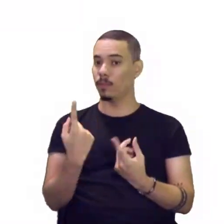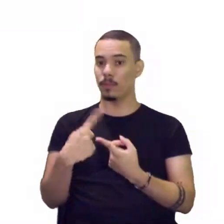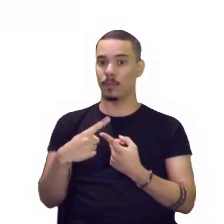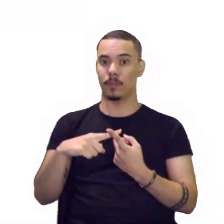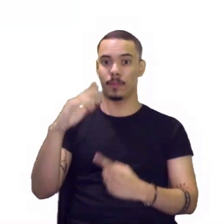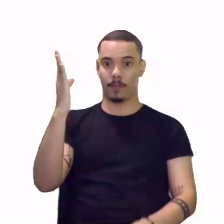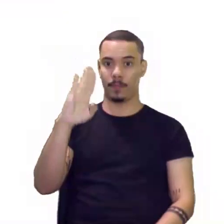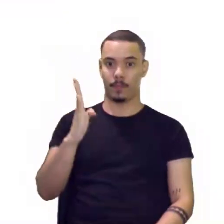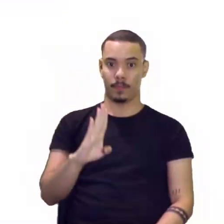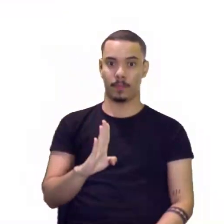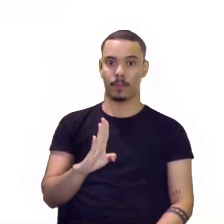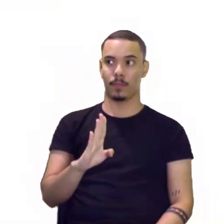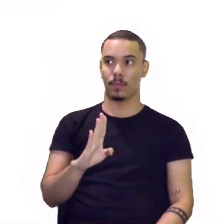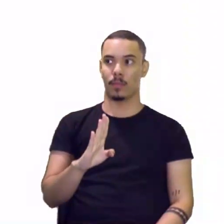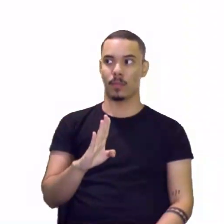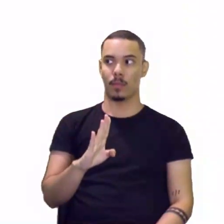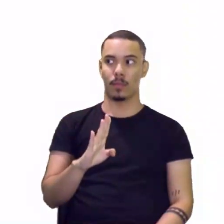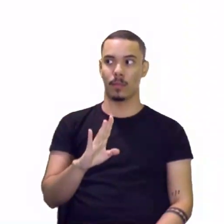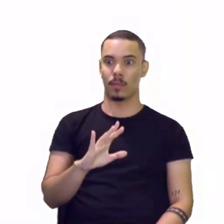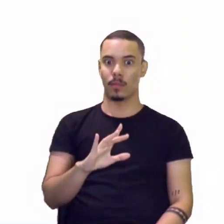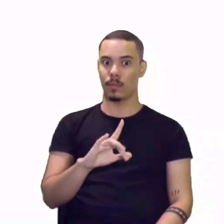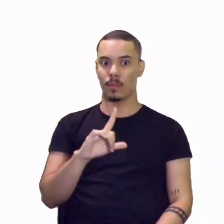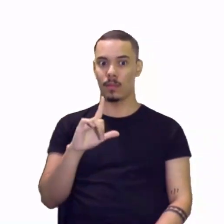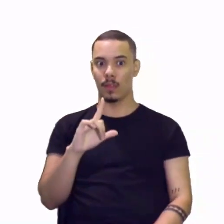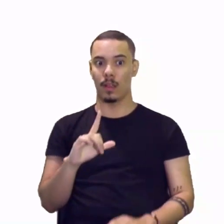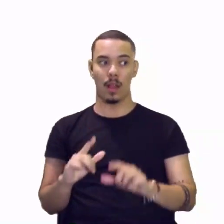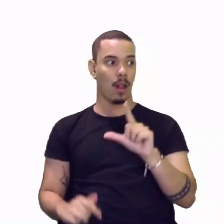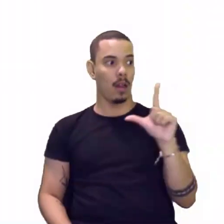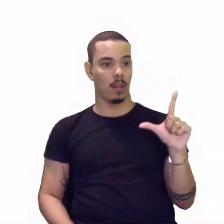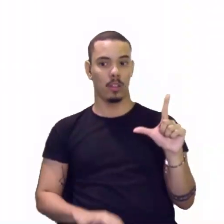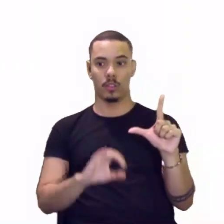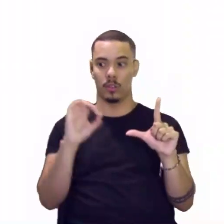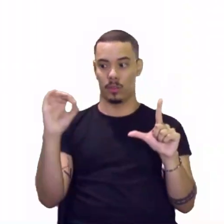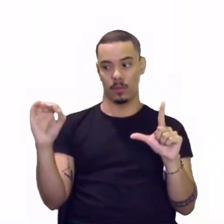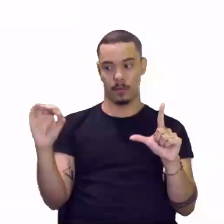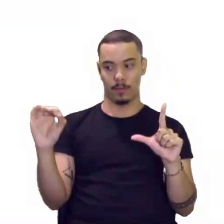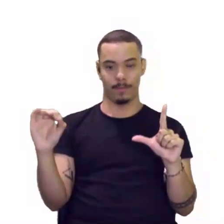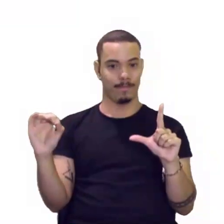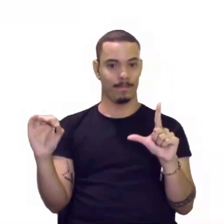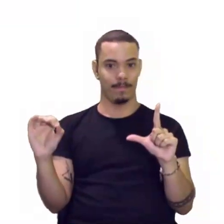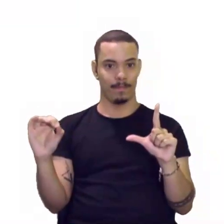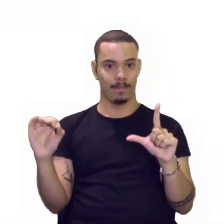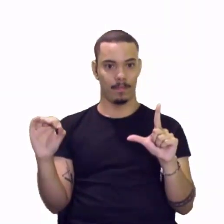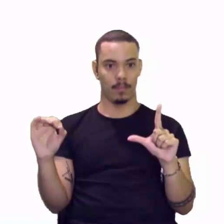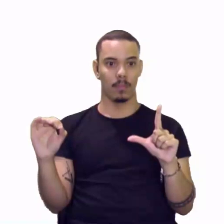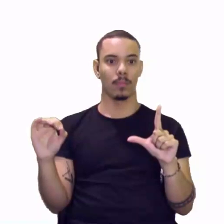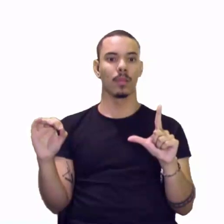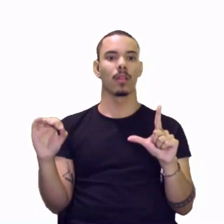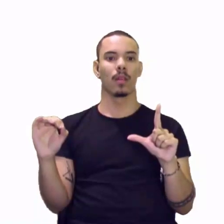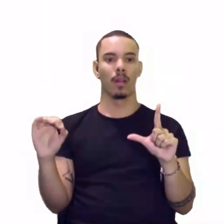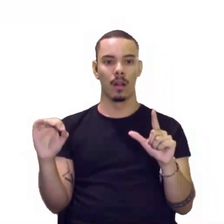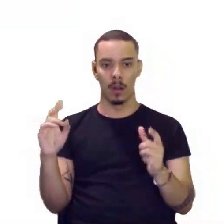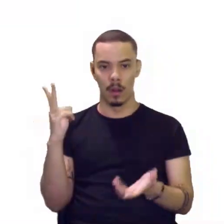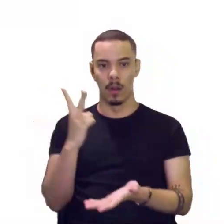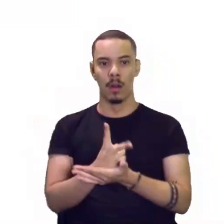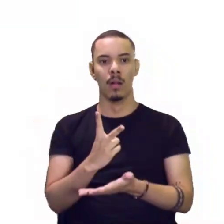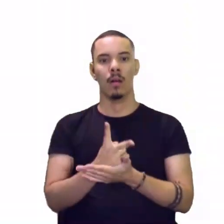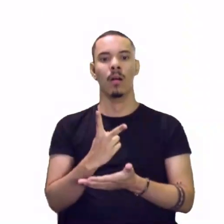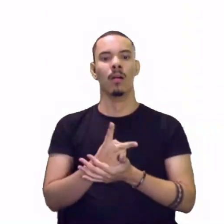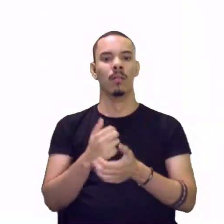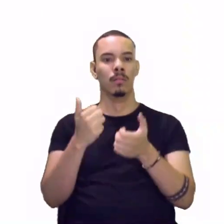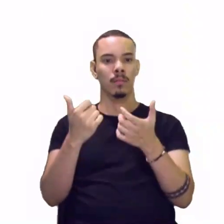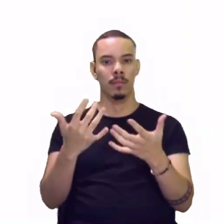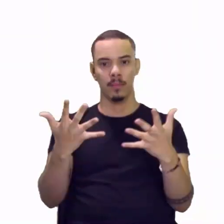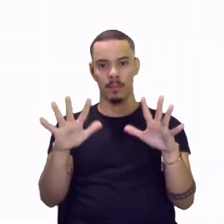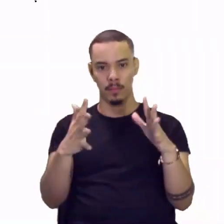está mais a leste ou mais a oeste, professor Jorge? Centro-oriental, quando está falando aqui, ó, o território brasileiro, seria mais ou